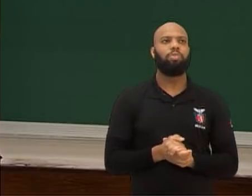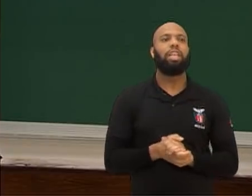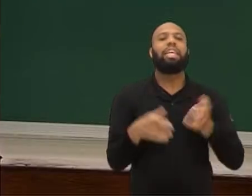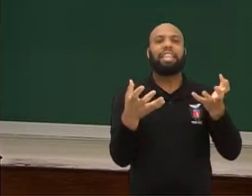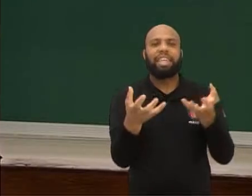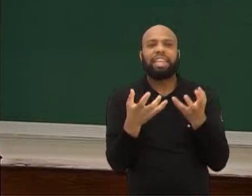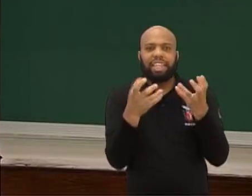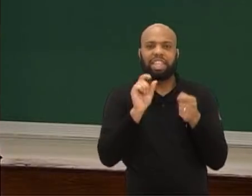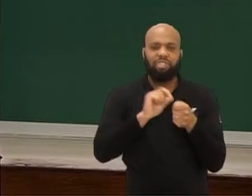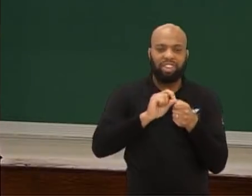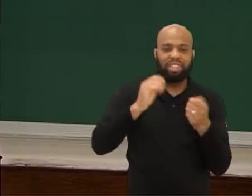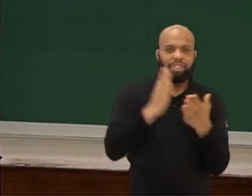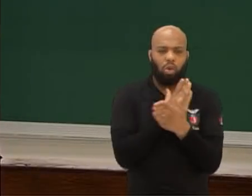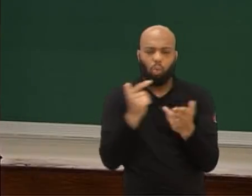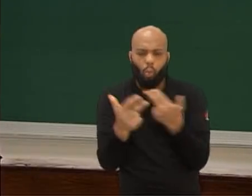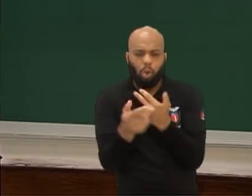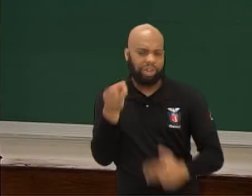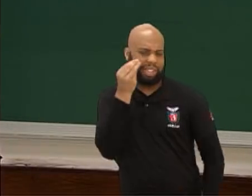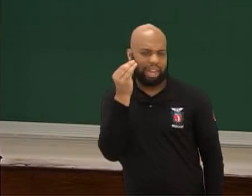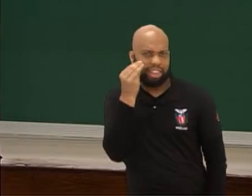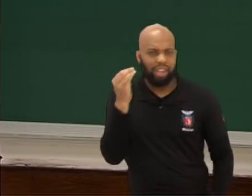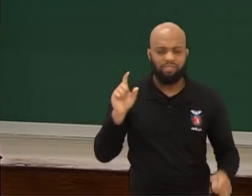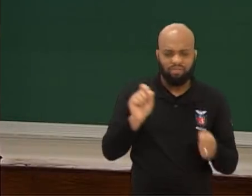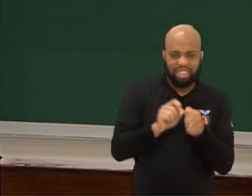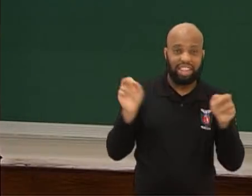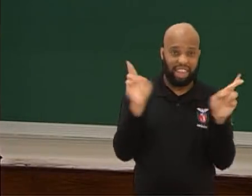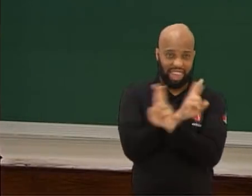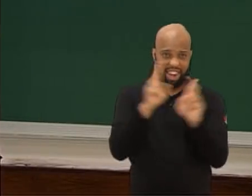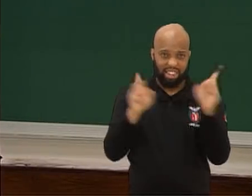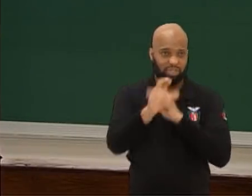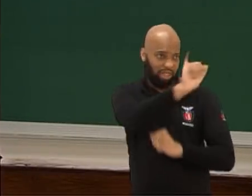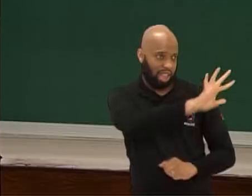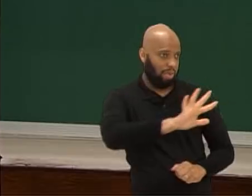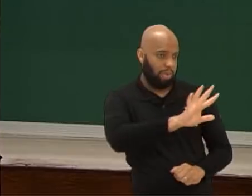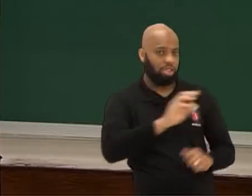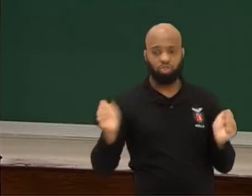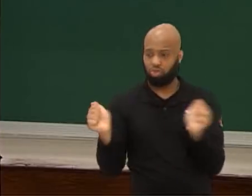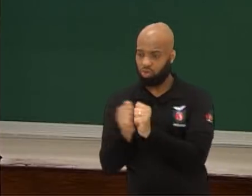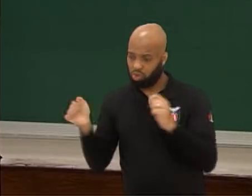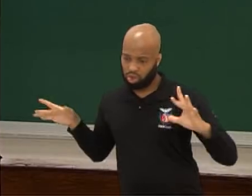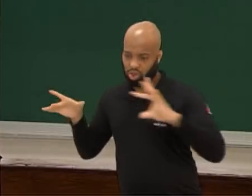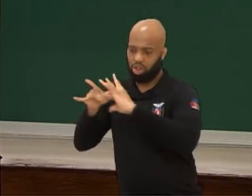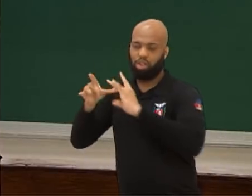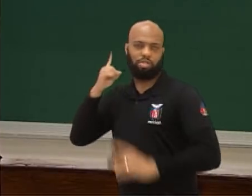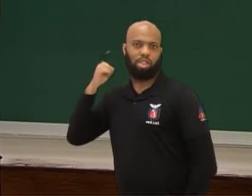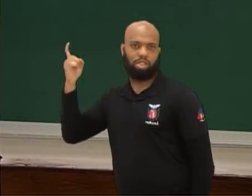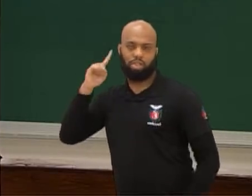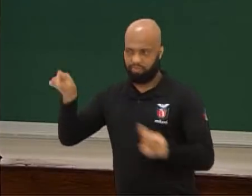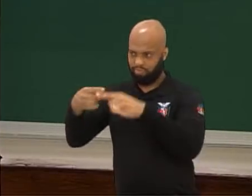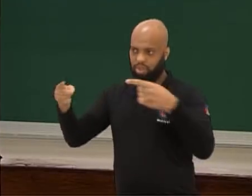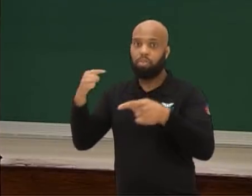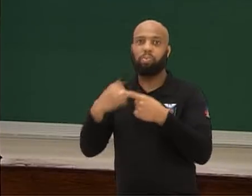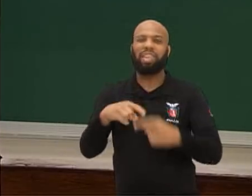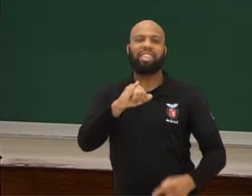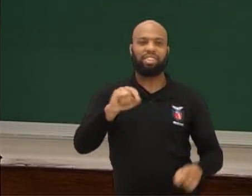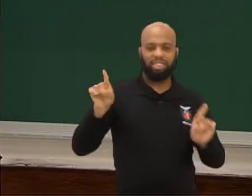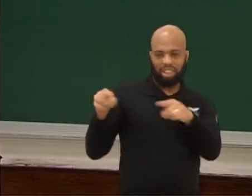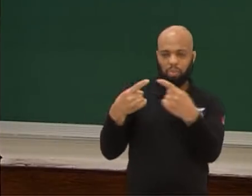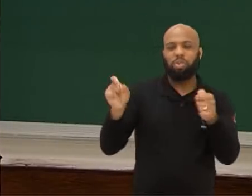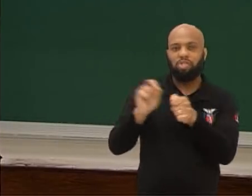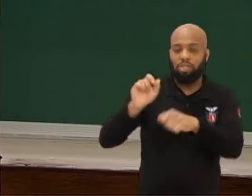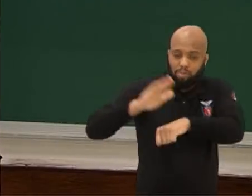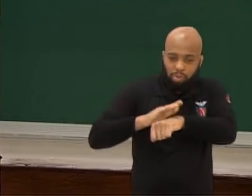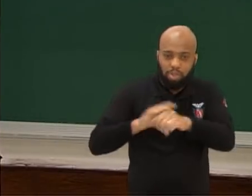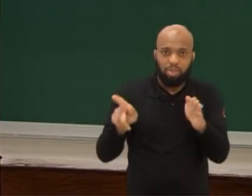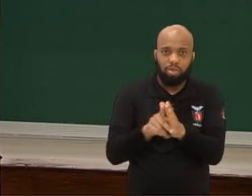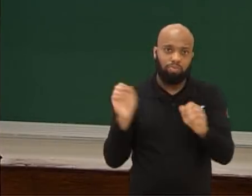Busca por alguma tentativa de relacionar imagem e som. Então, se a música era produzida no momento da